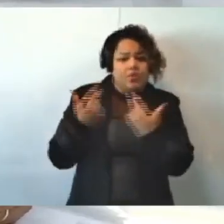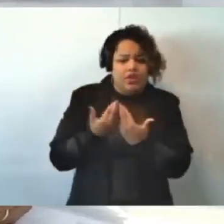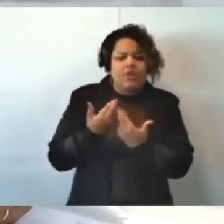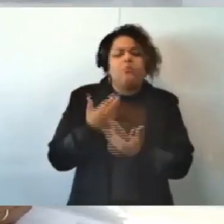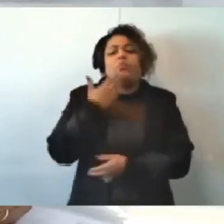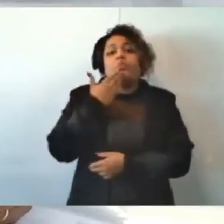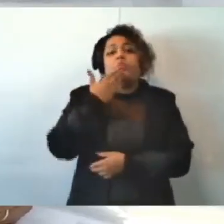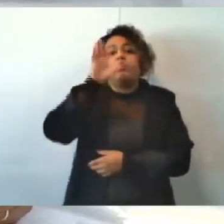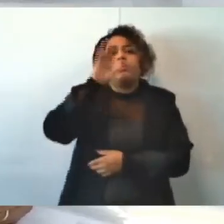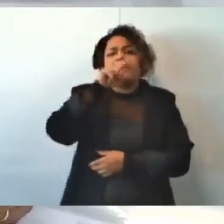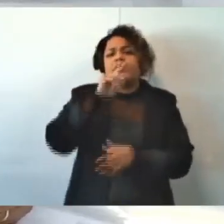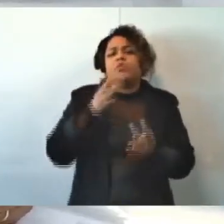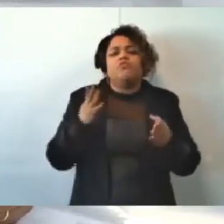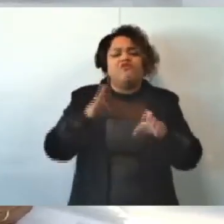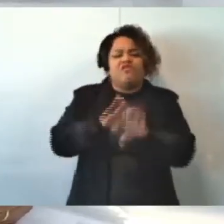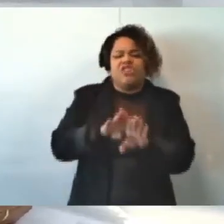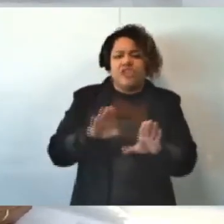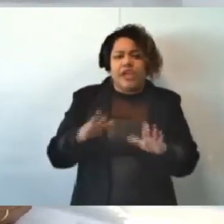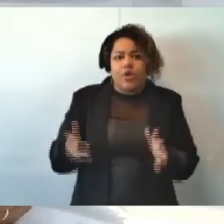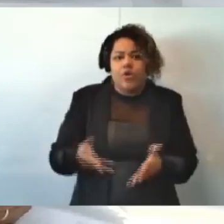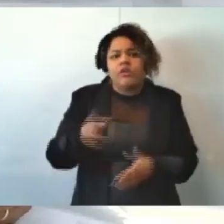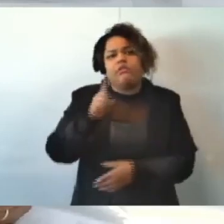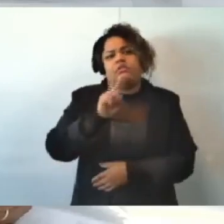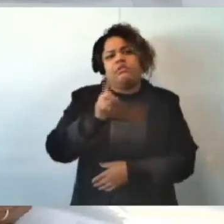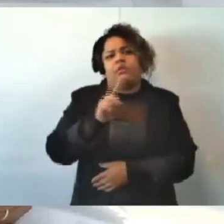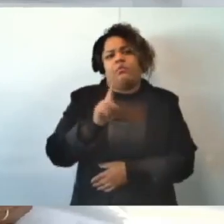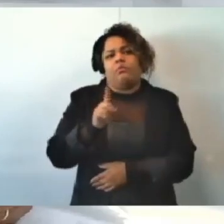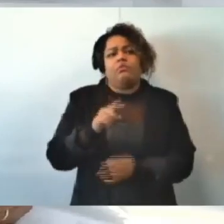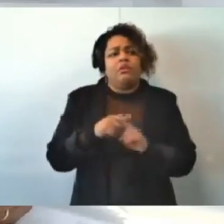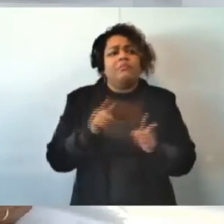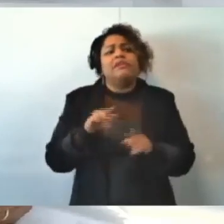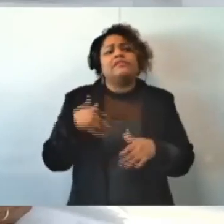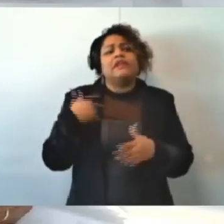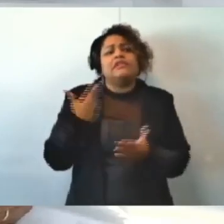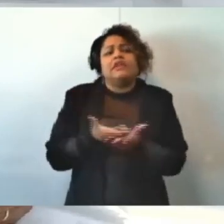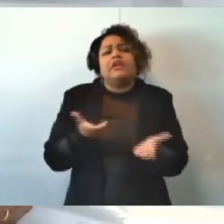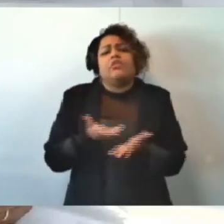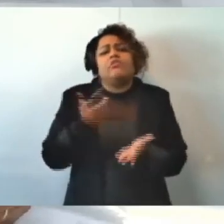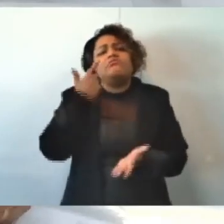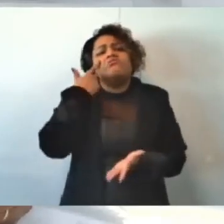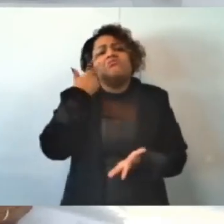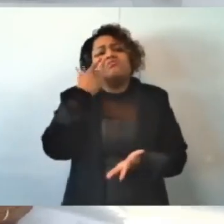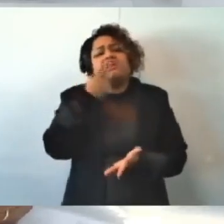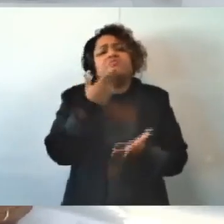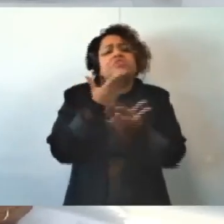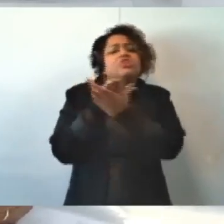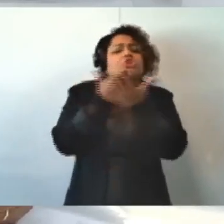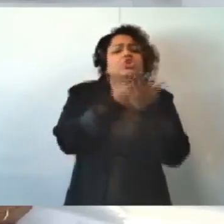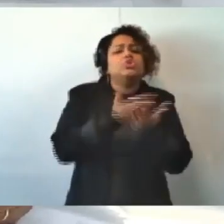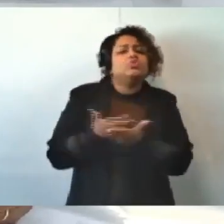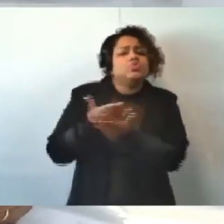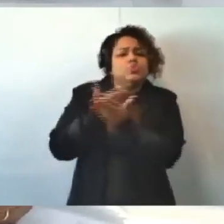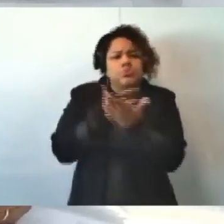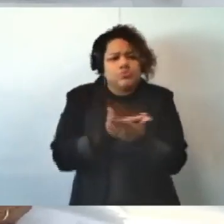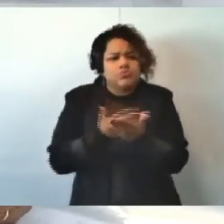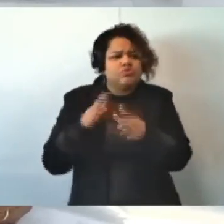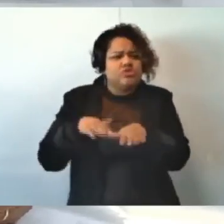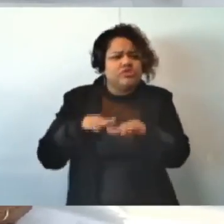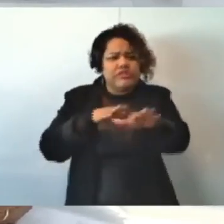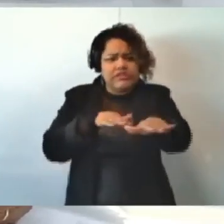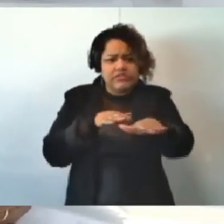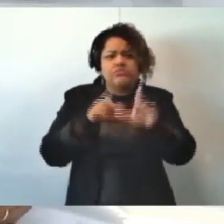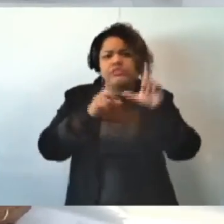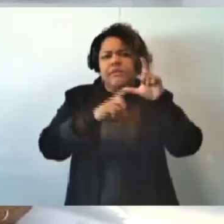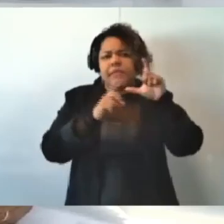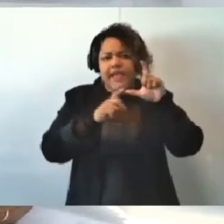fechamento imediato. Mas até agora não vimos resultados dos estudos de trânsito realizados pela Megatrans